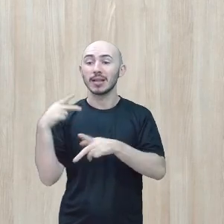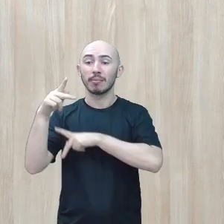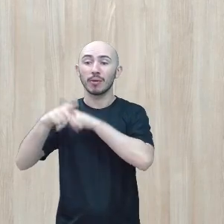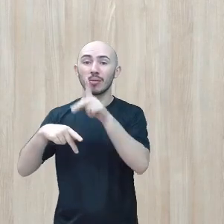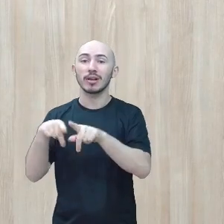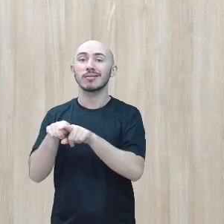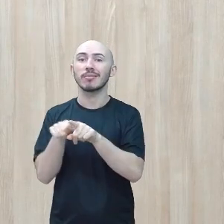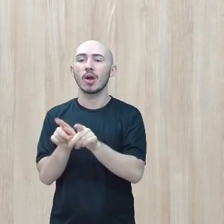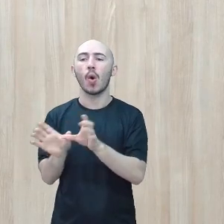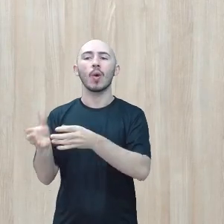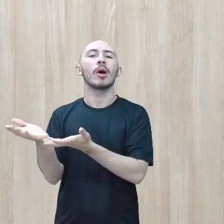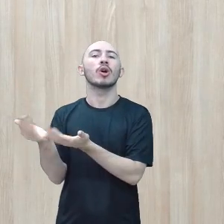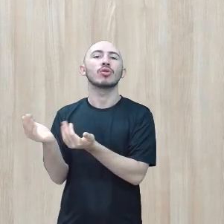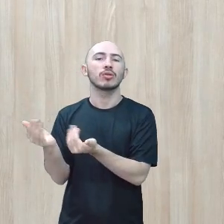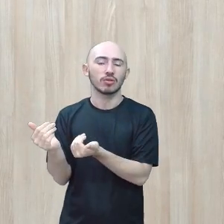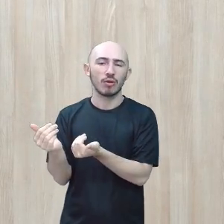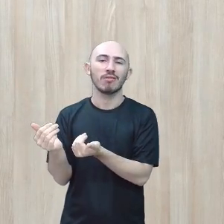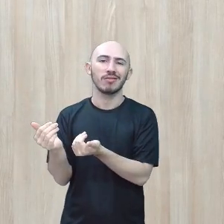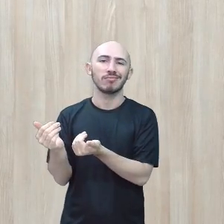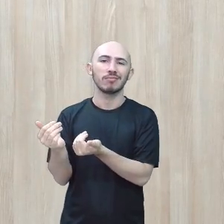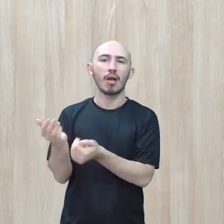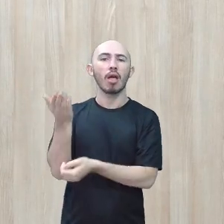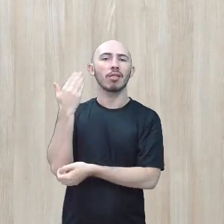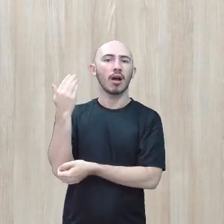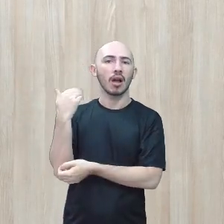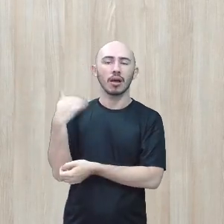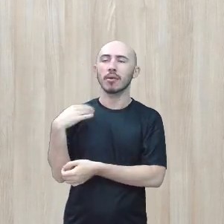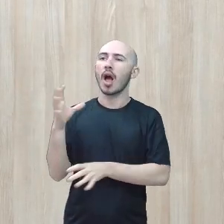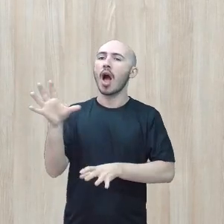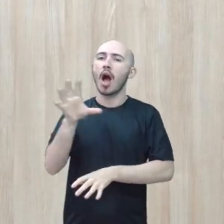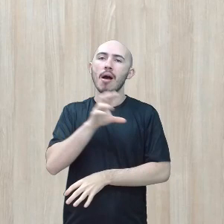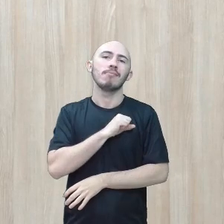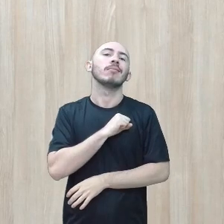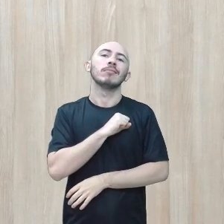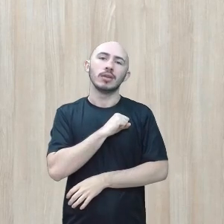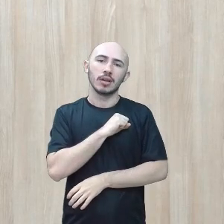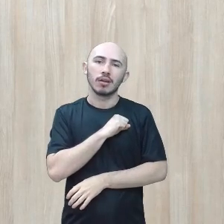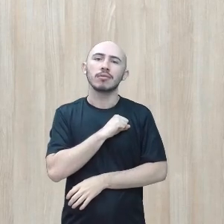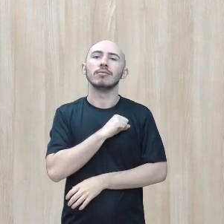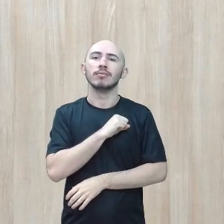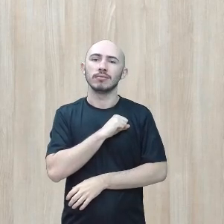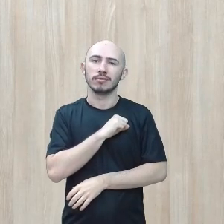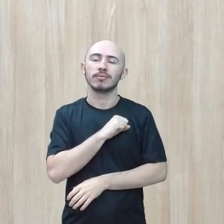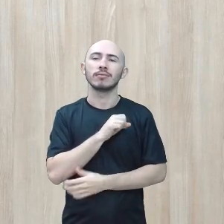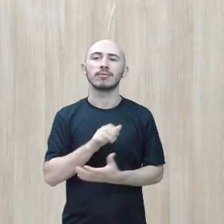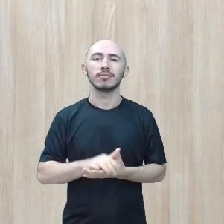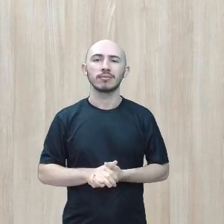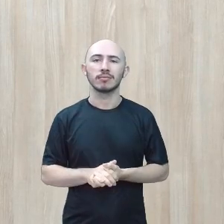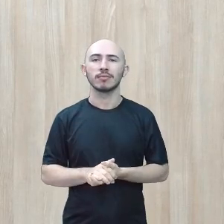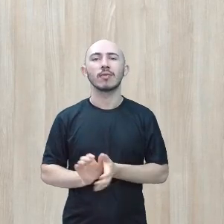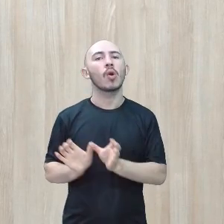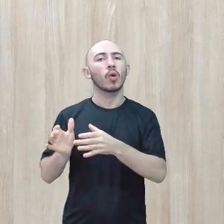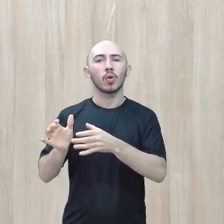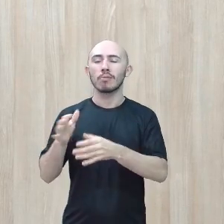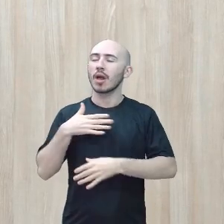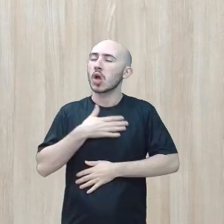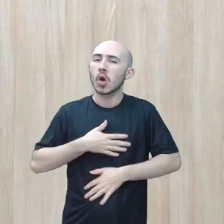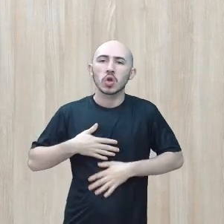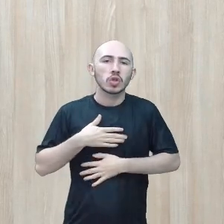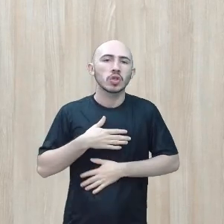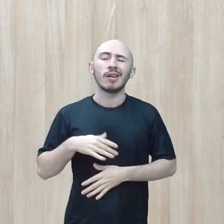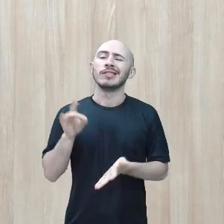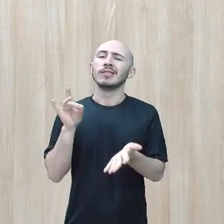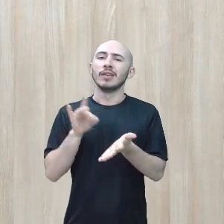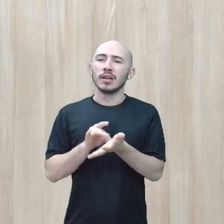época, eles curtiram tanto esse estilo de música e essa banda, que essa